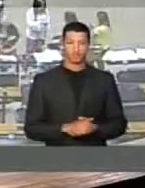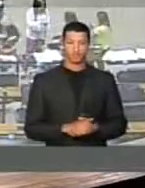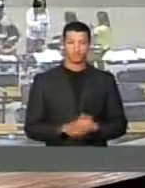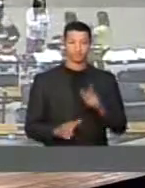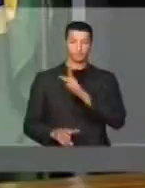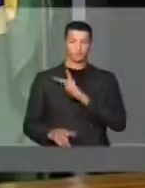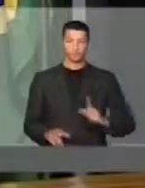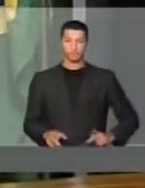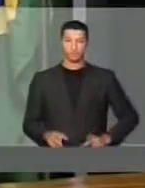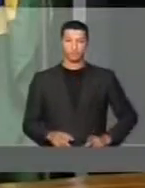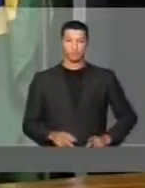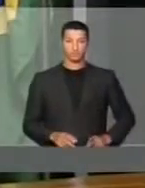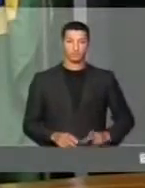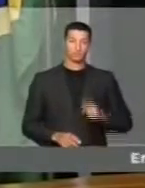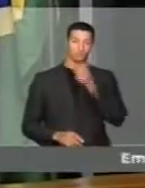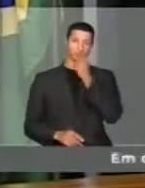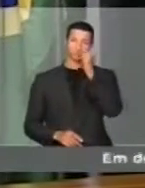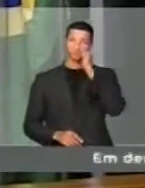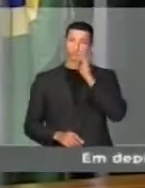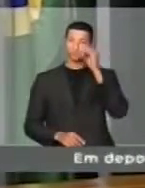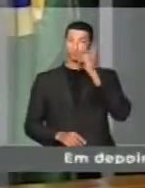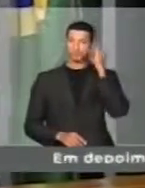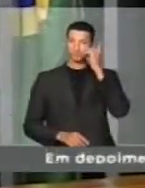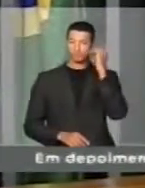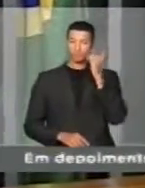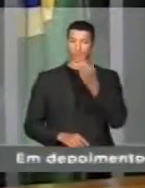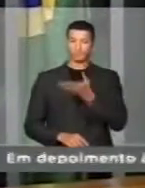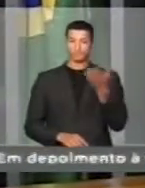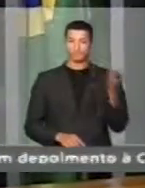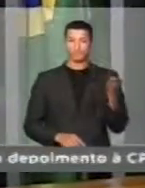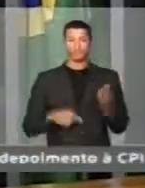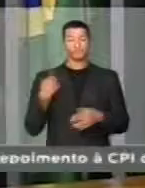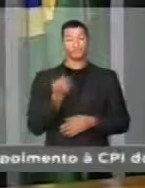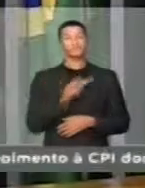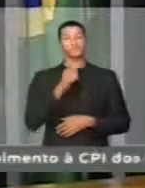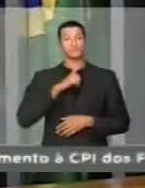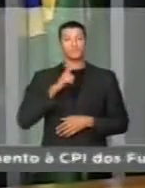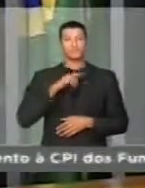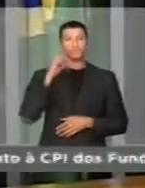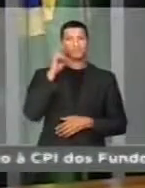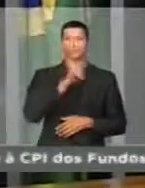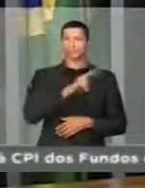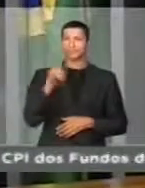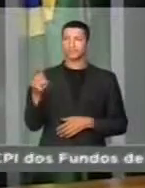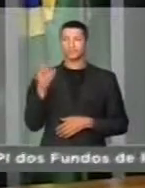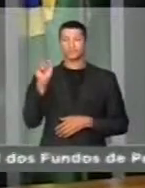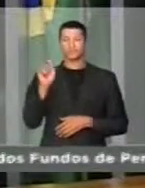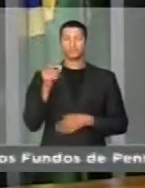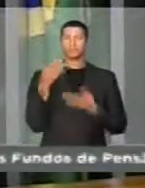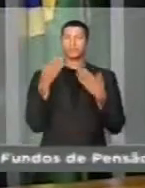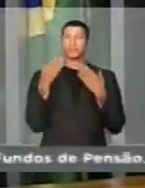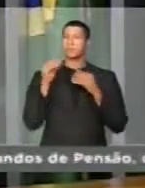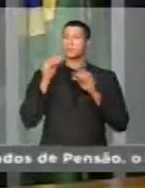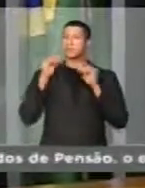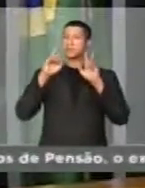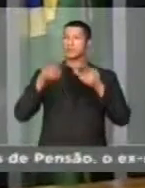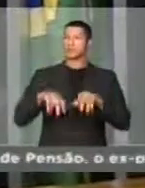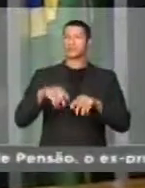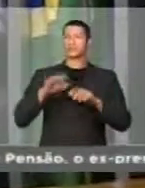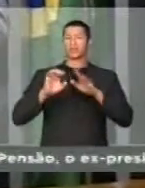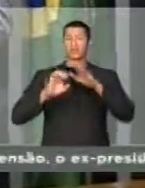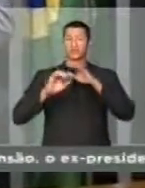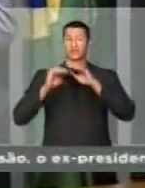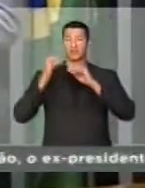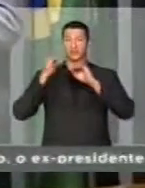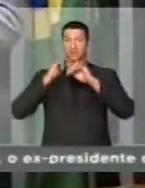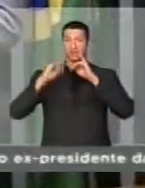Senhor presidente, senhoras e senhores deputados, nós temos visto muitas vezes a